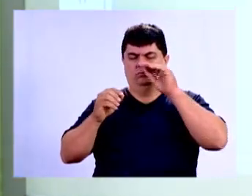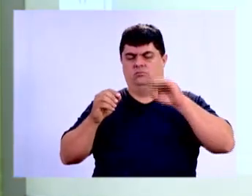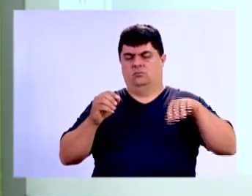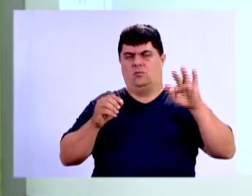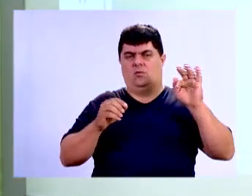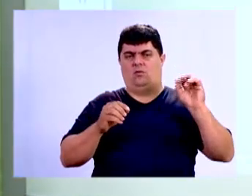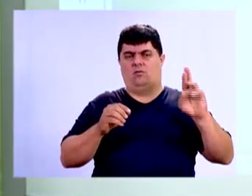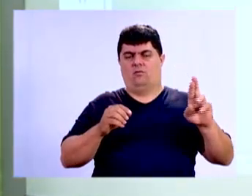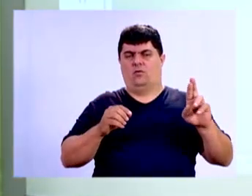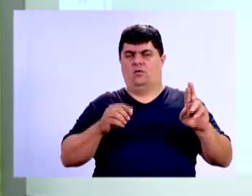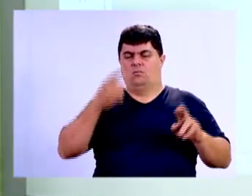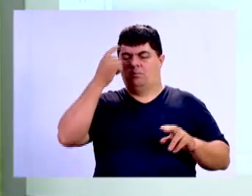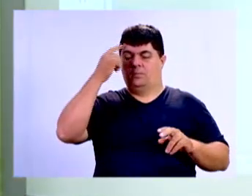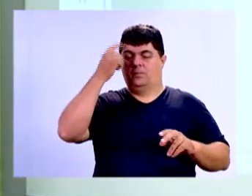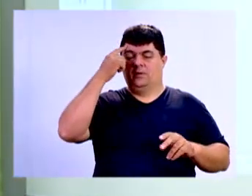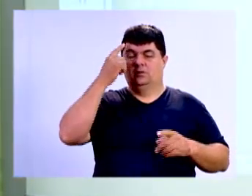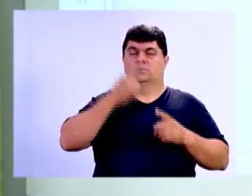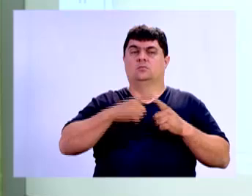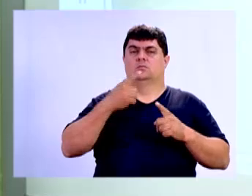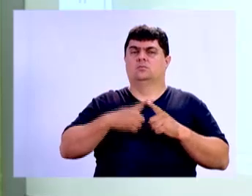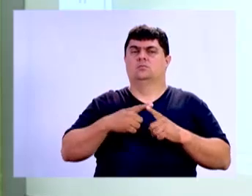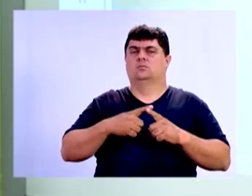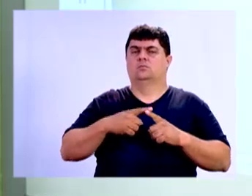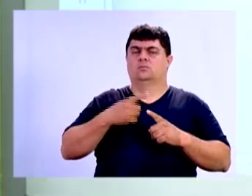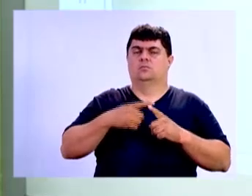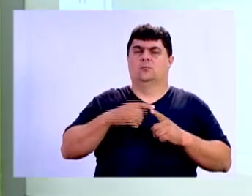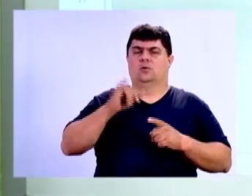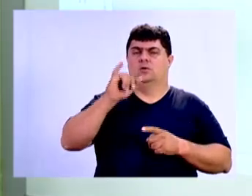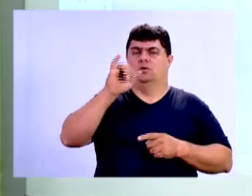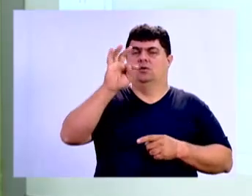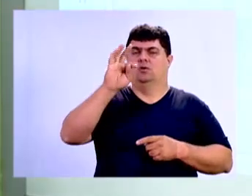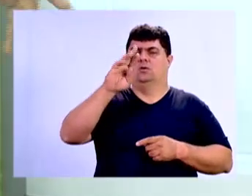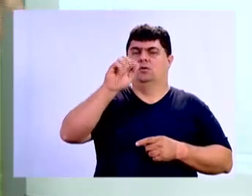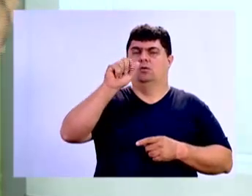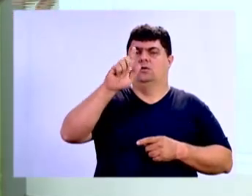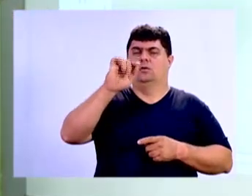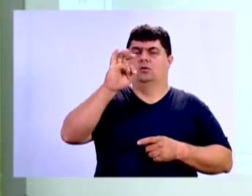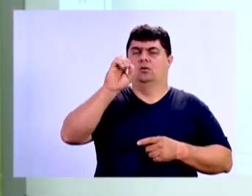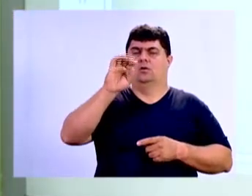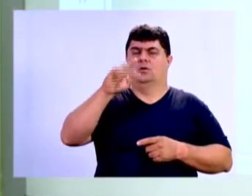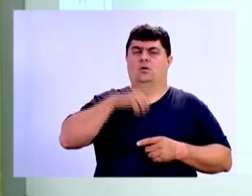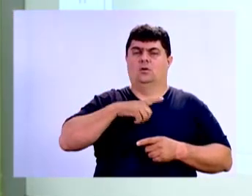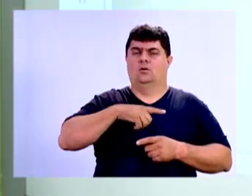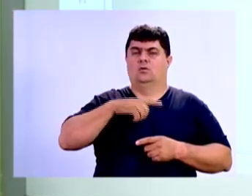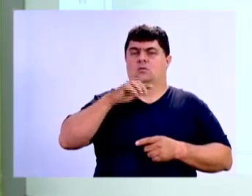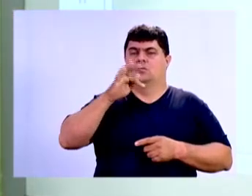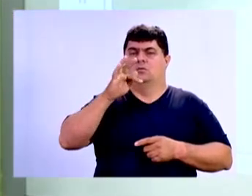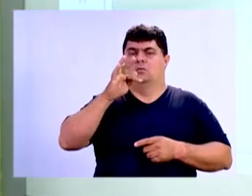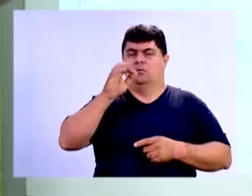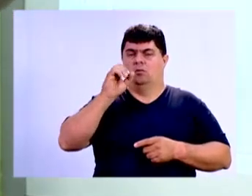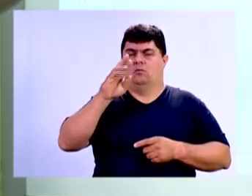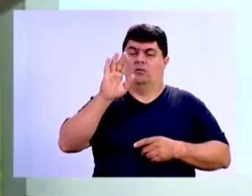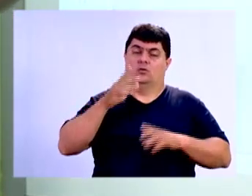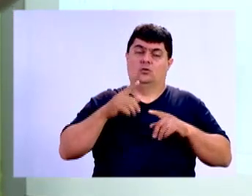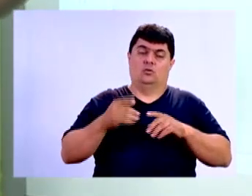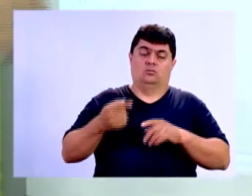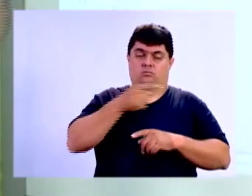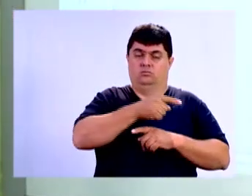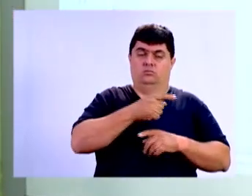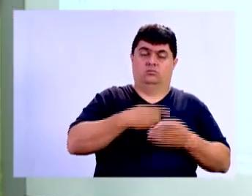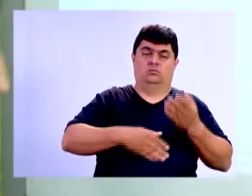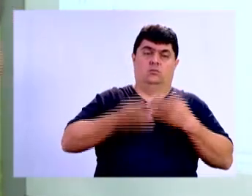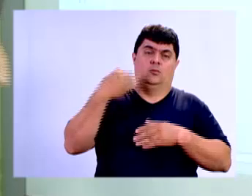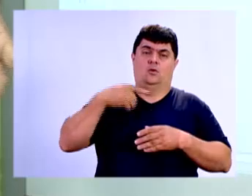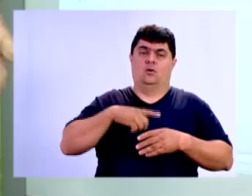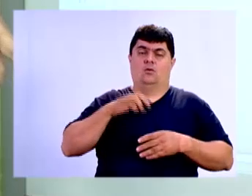Vamos pesquisar aí, vamos pensar. Porque no iterator, no array list, eu não estou usando o for. Lá no array eu usei o for. Agora no array list eu usei um